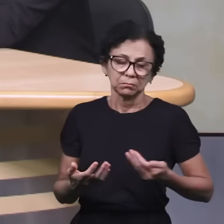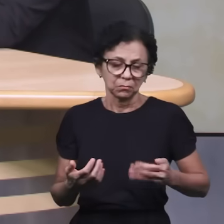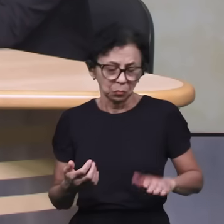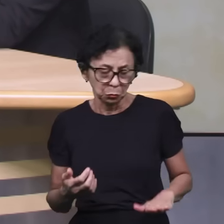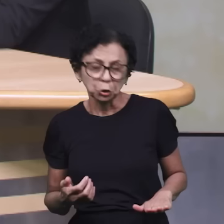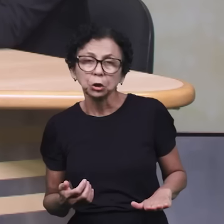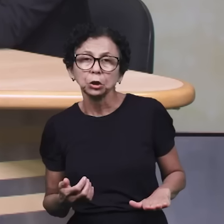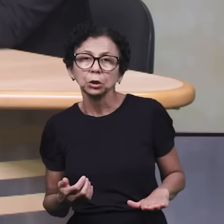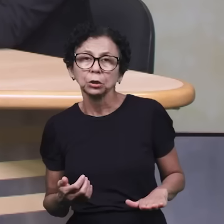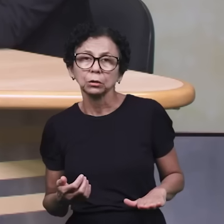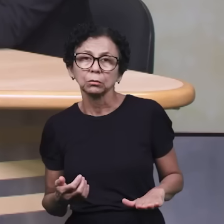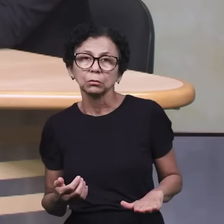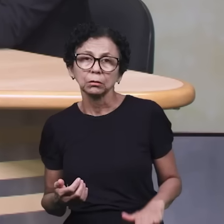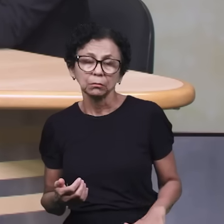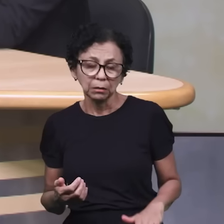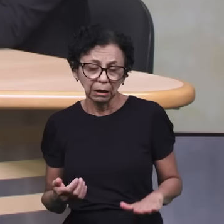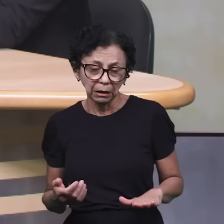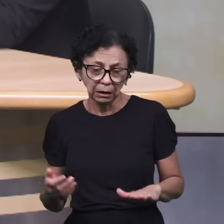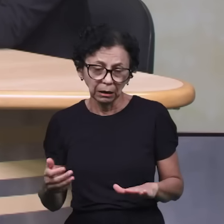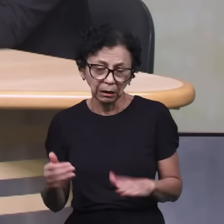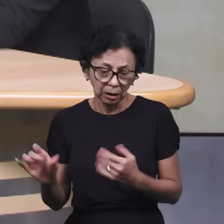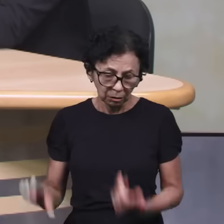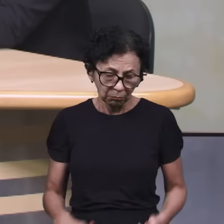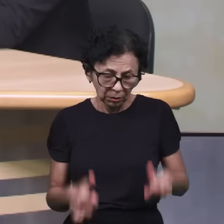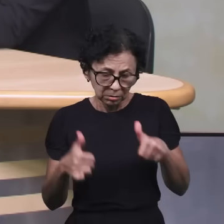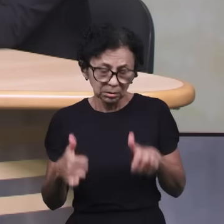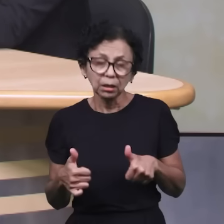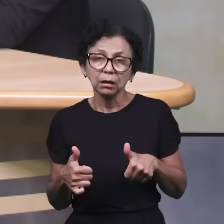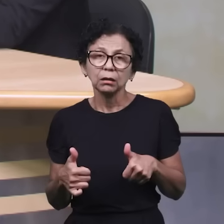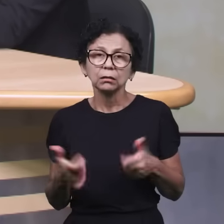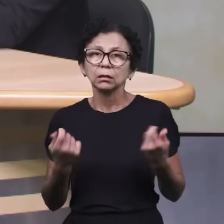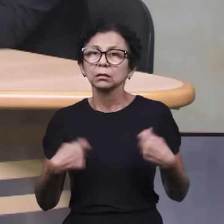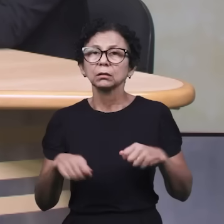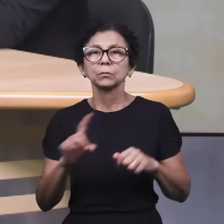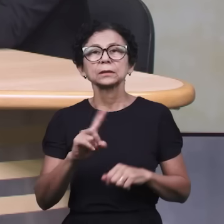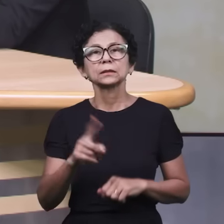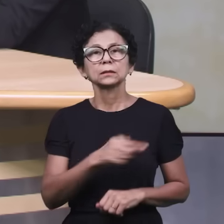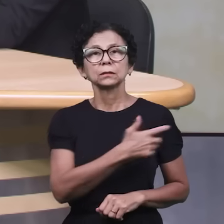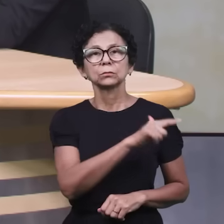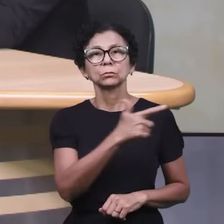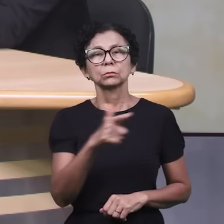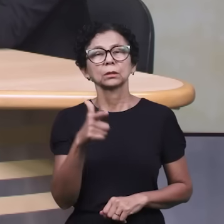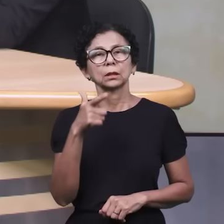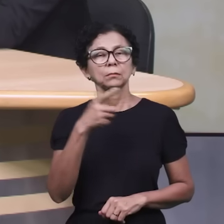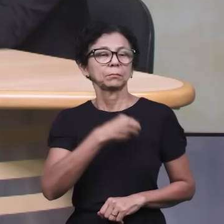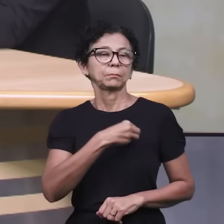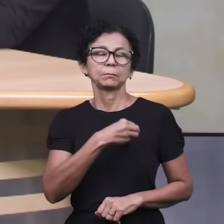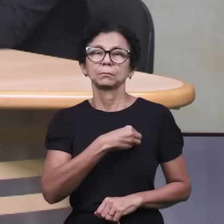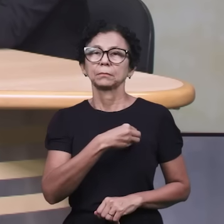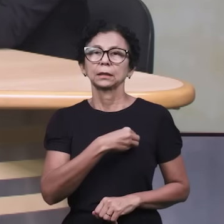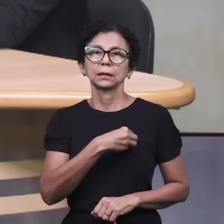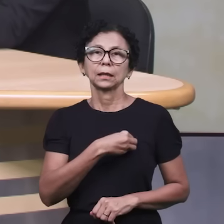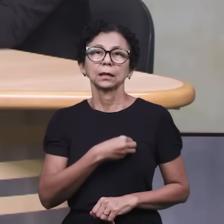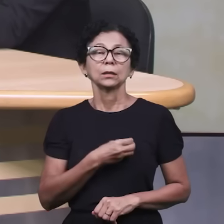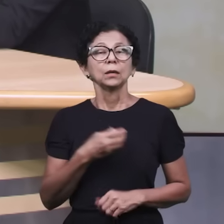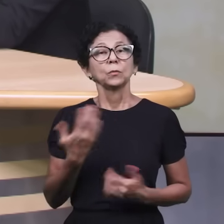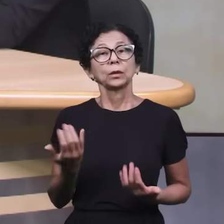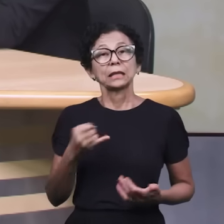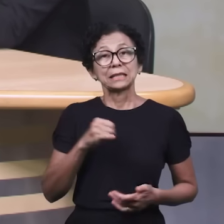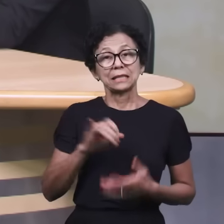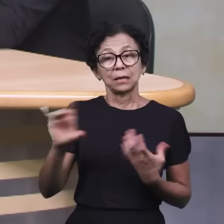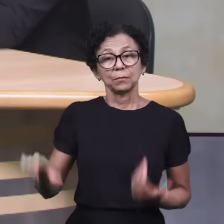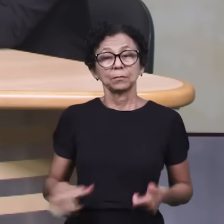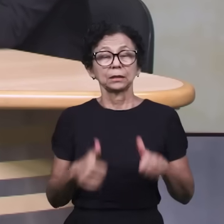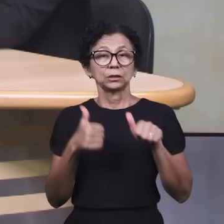momento onde ele possa decidir, né, aquilo que é certo, né, como você descreveu,